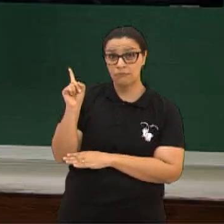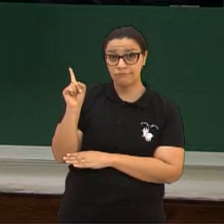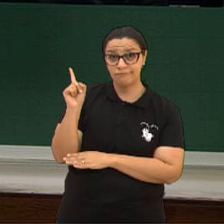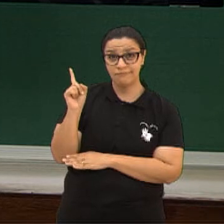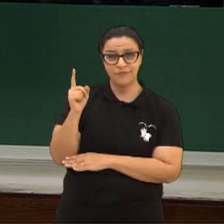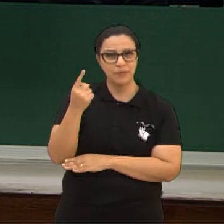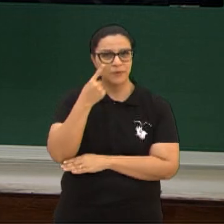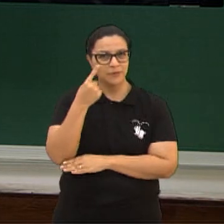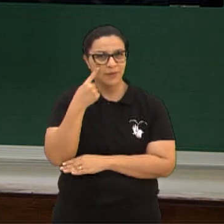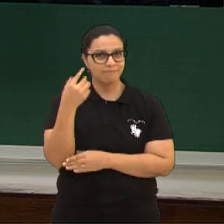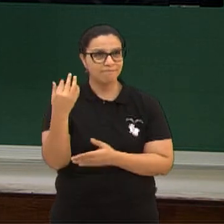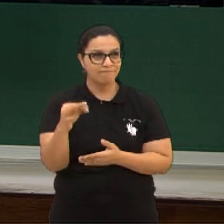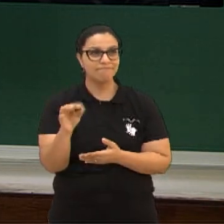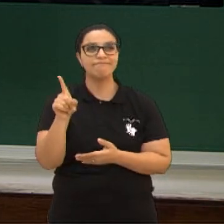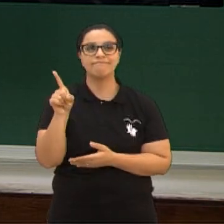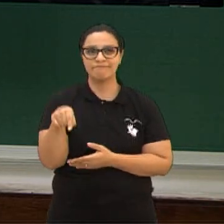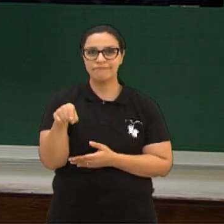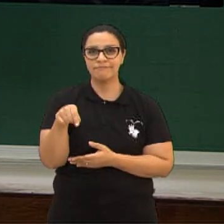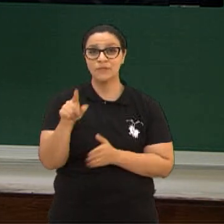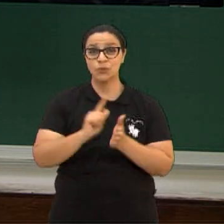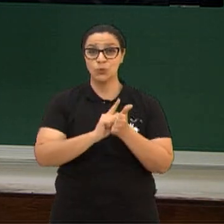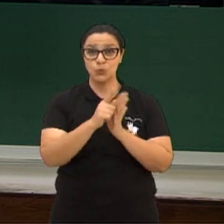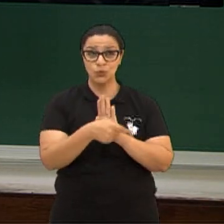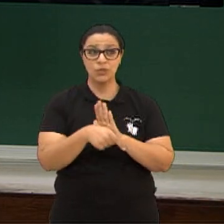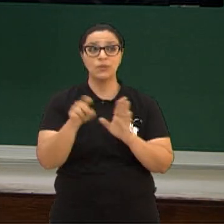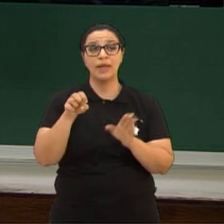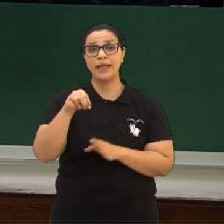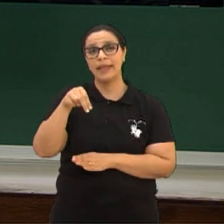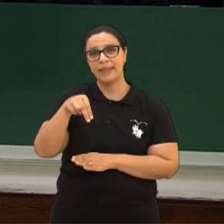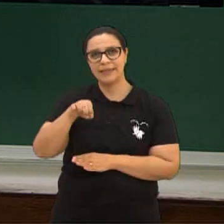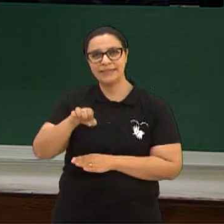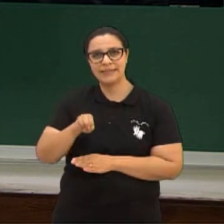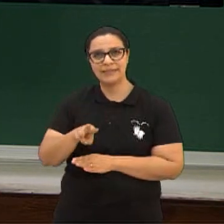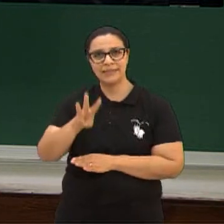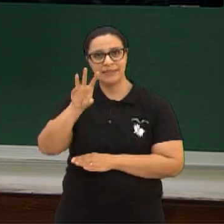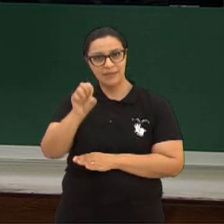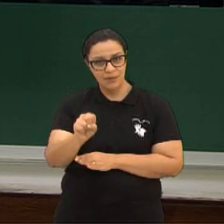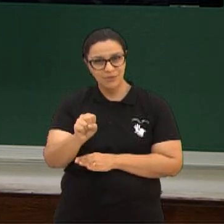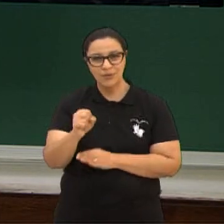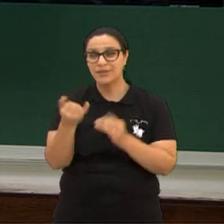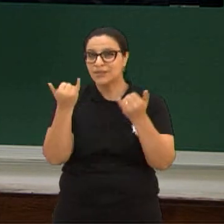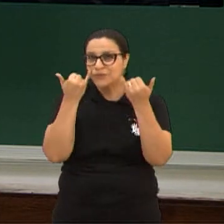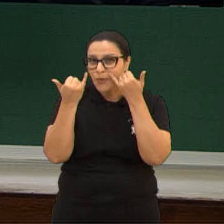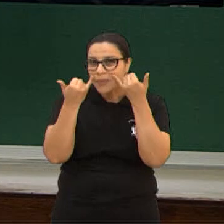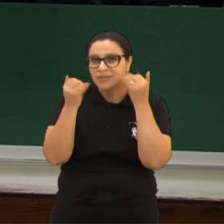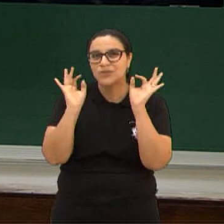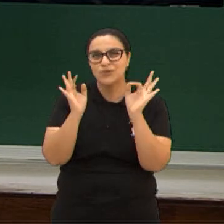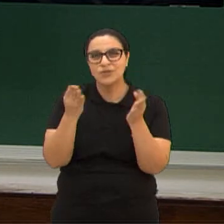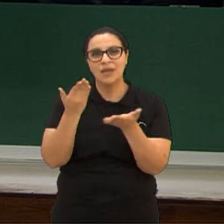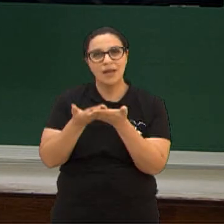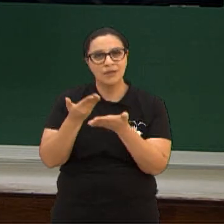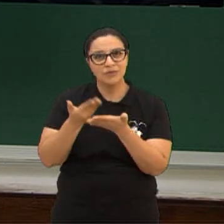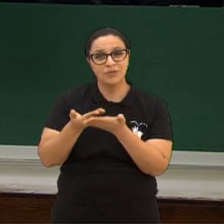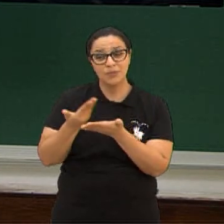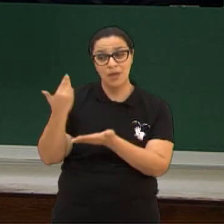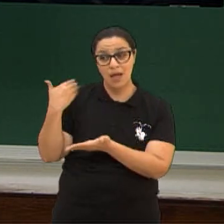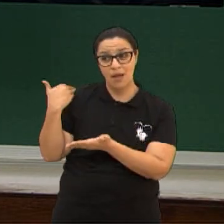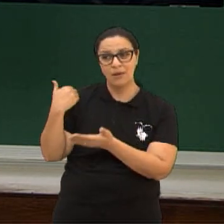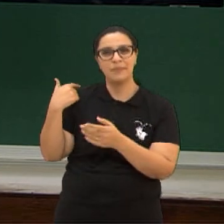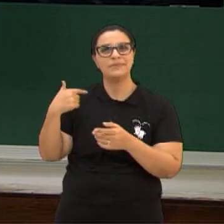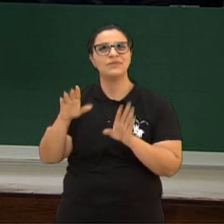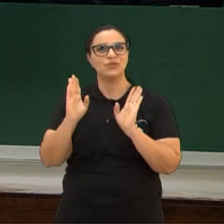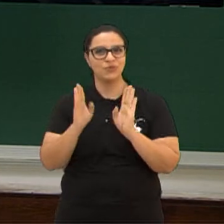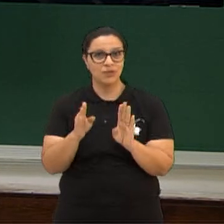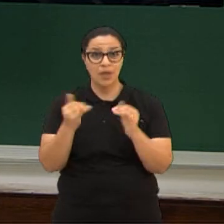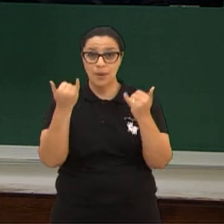Vamos conferir? Então, o gênero é uma news, que nós aprendemos lá na aulinha anterior. É uma